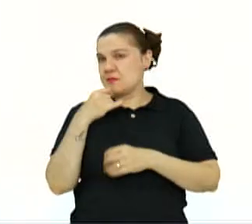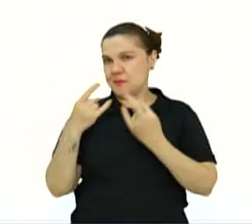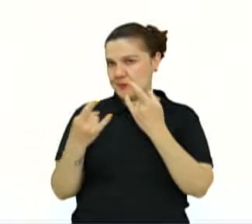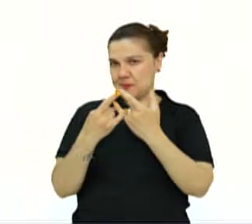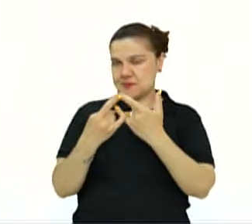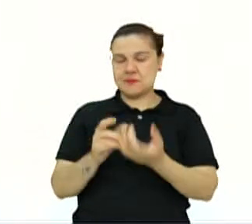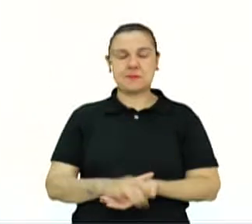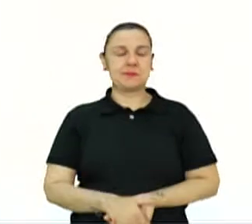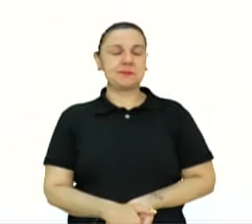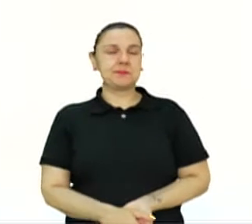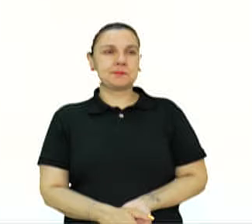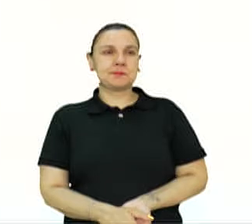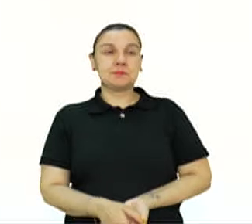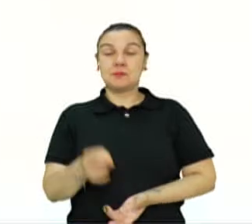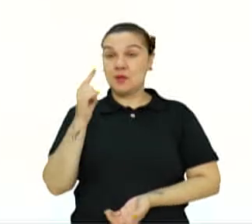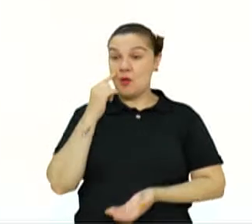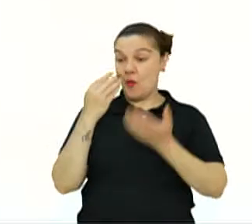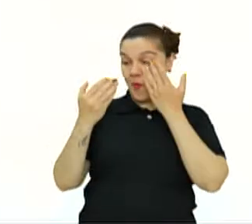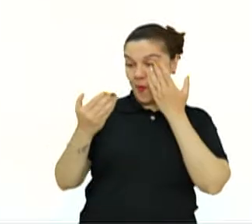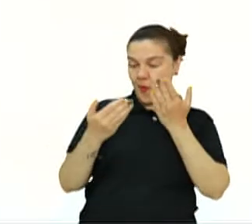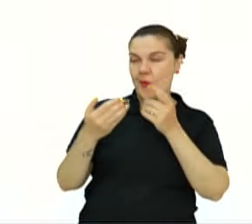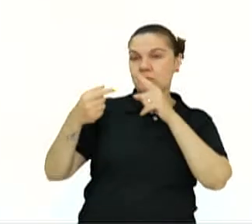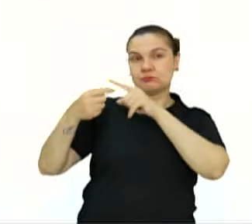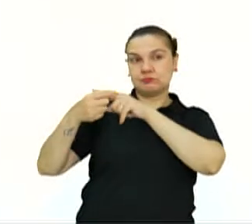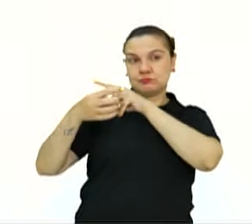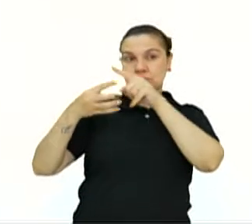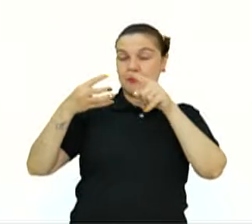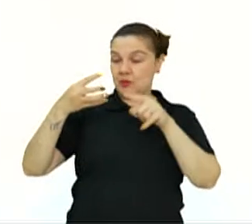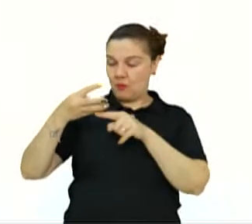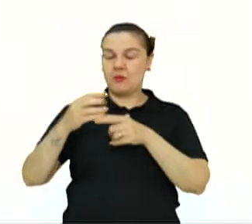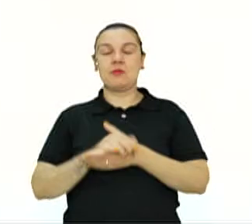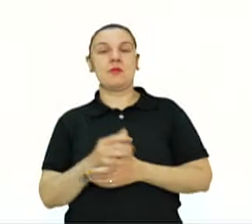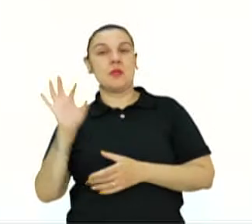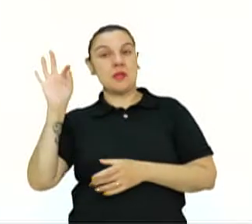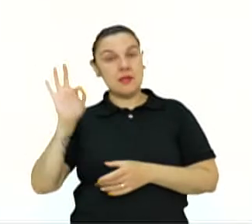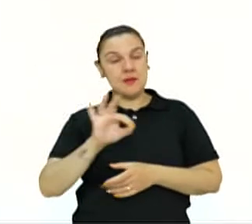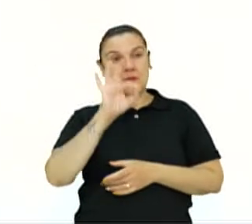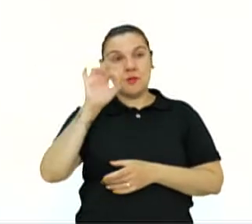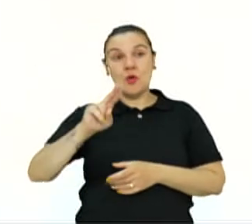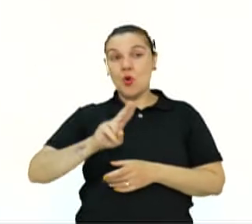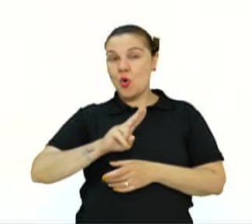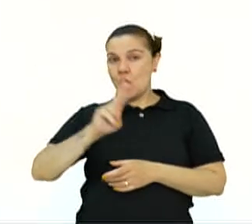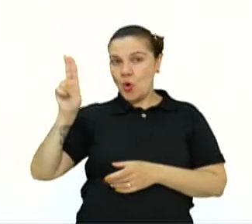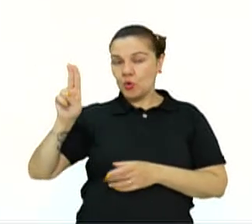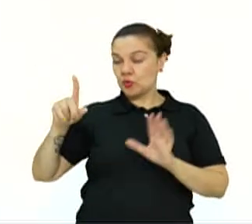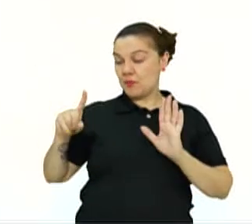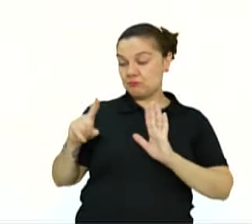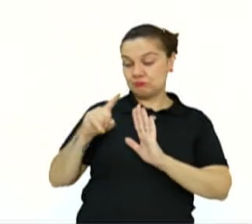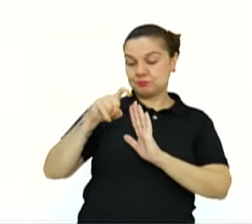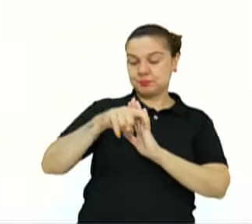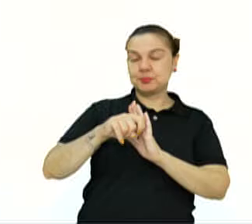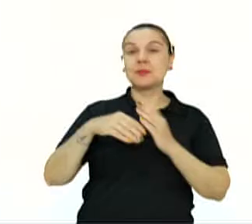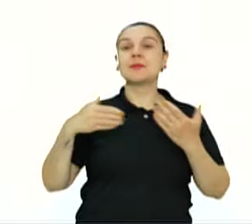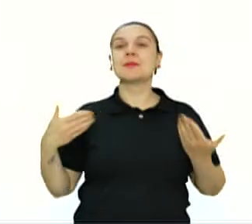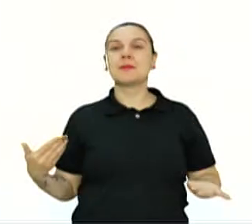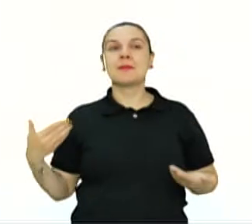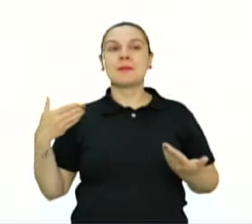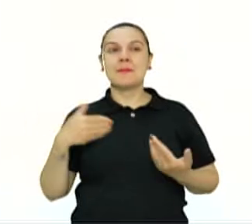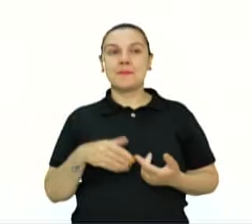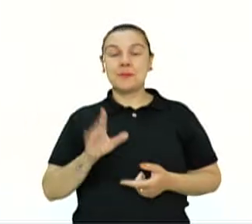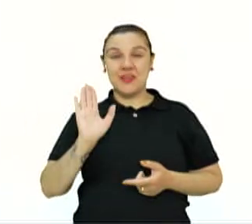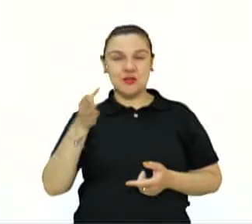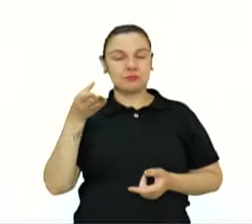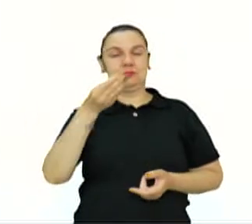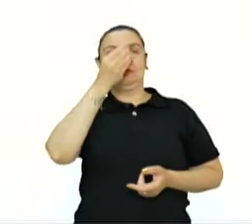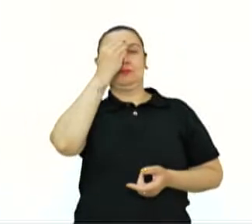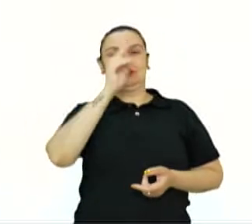uso da camisinha. Analise as afirmativas a seguir e marque a que indica o nome do agente causador. Vamos ver se você já